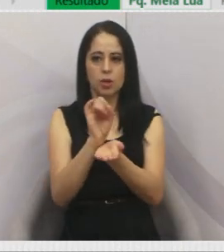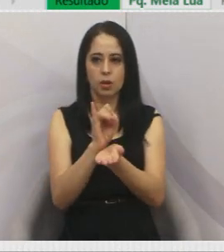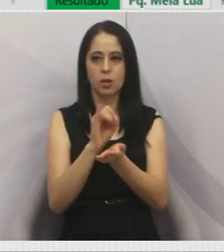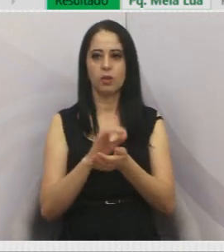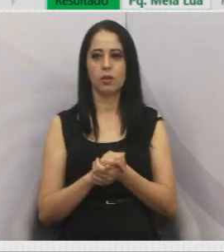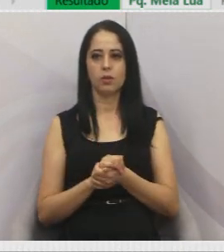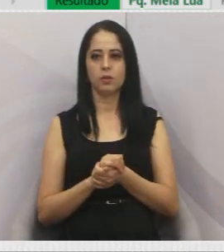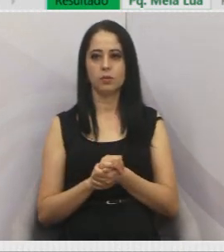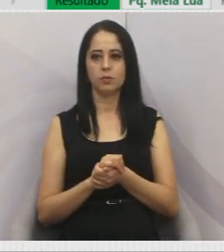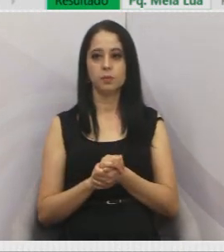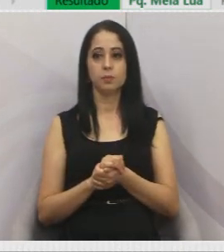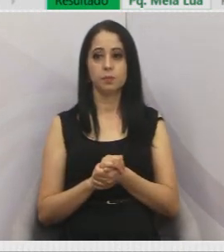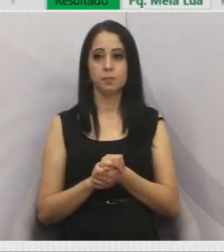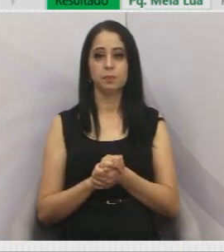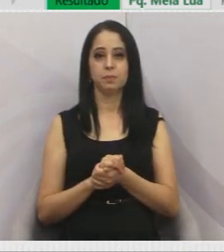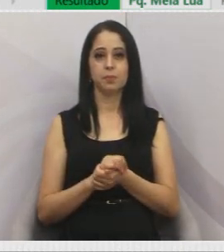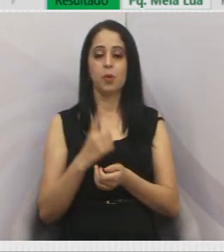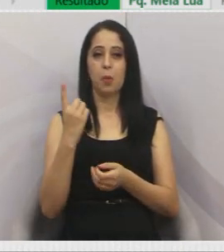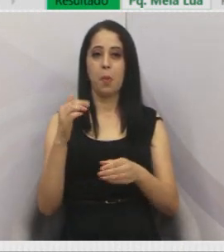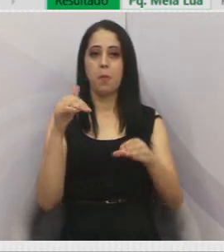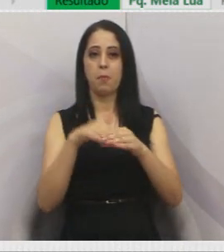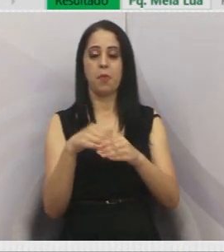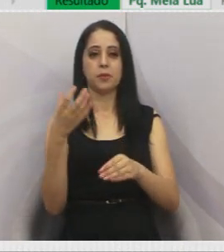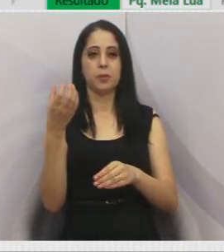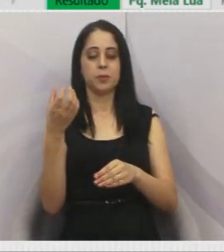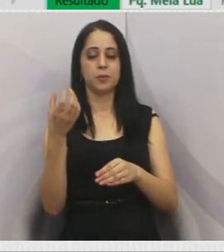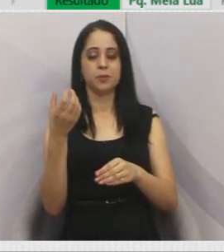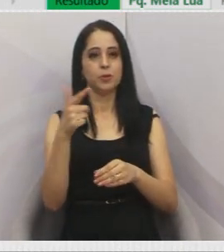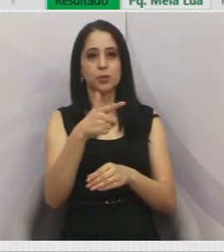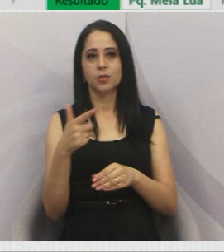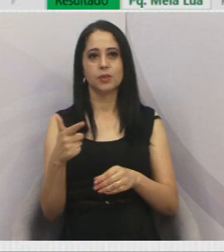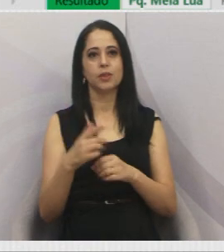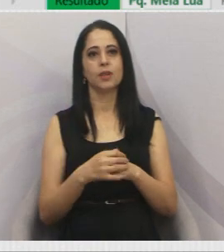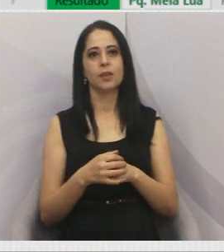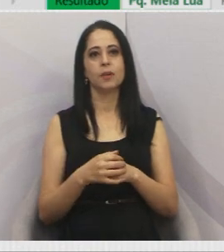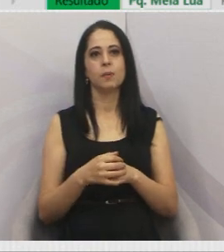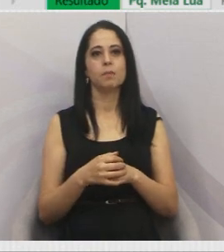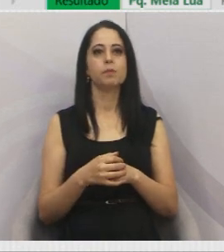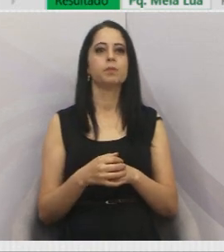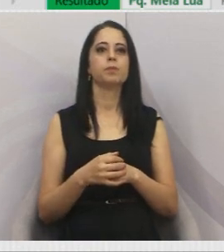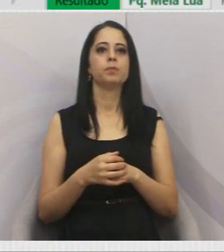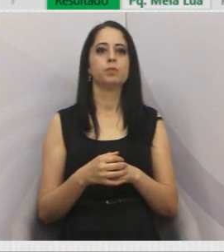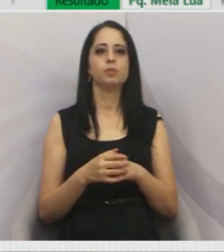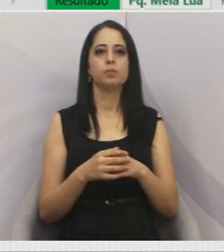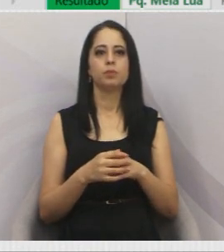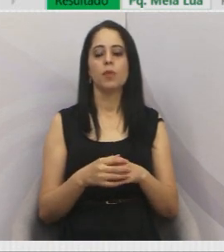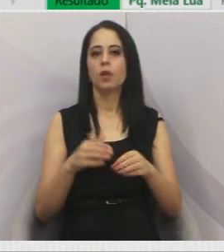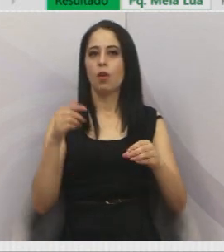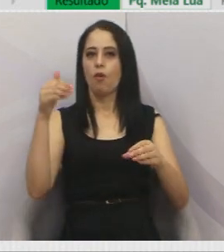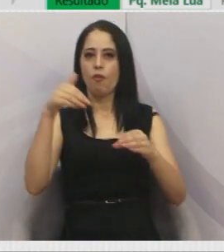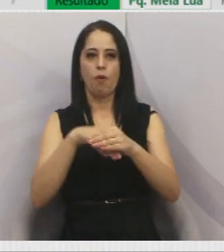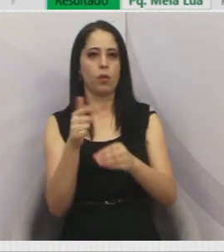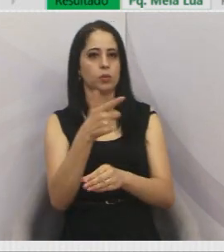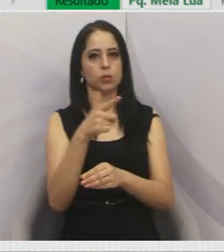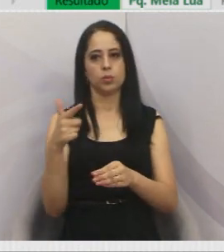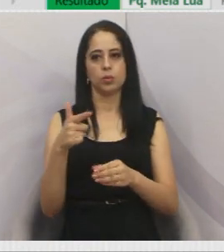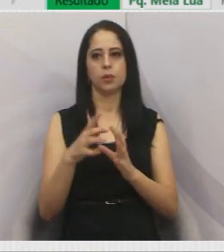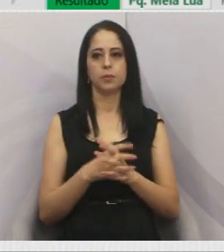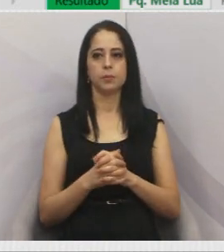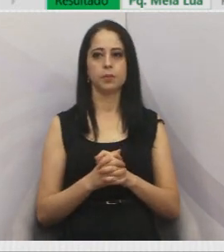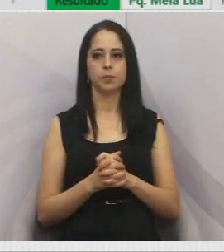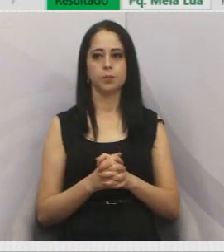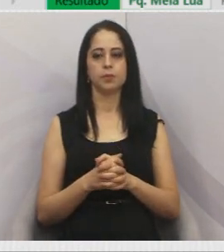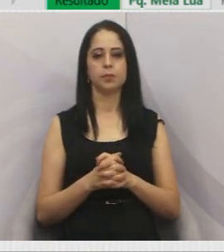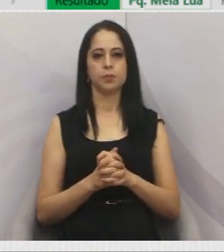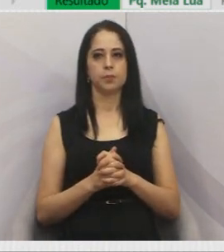Segmento entidades acadêmicas, voto em branco. Segmento organização da sociedade civil, voto em branco.